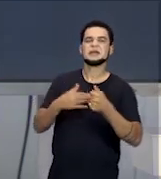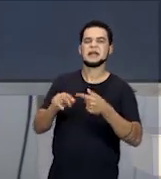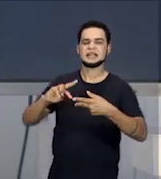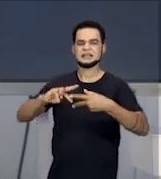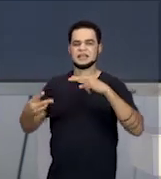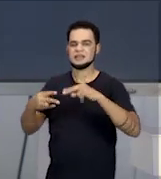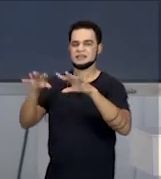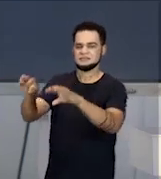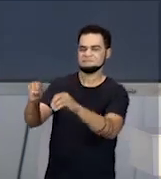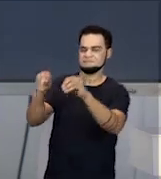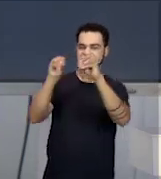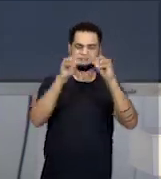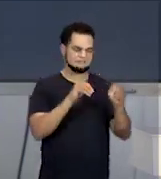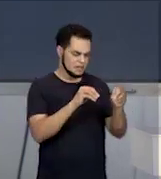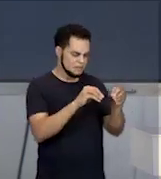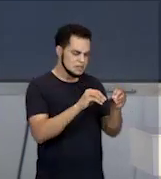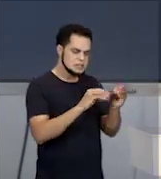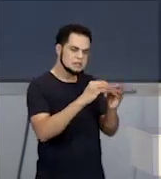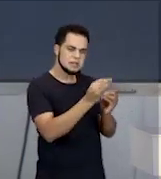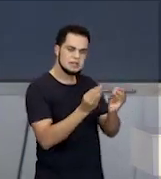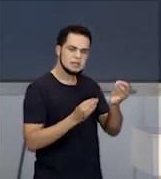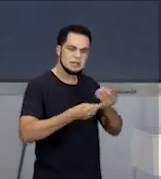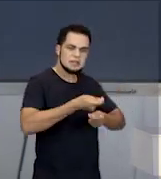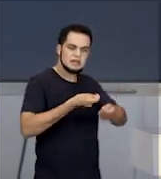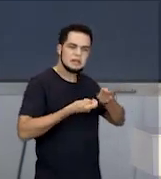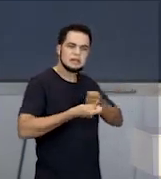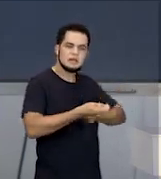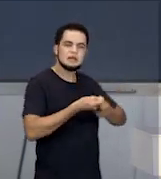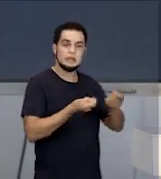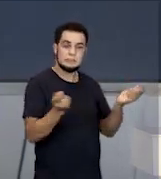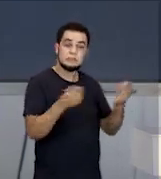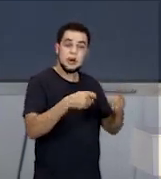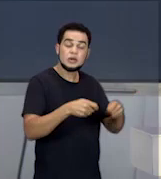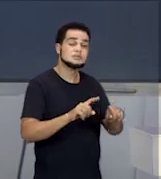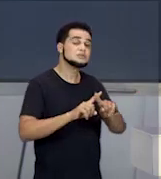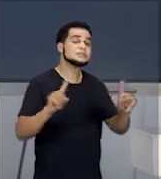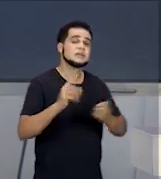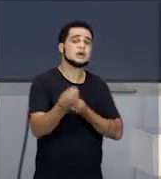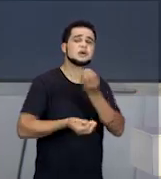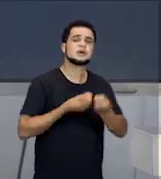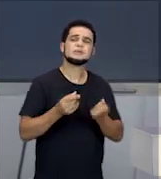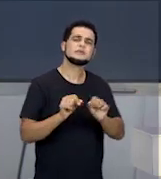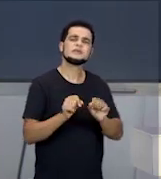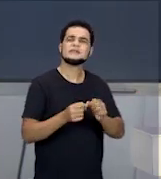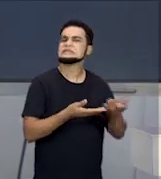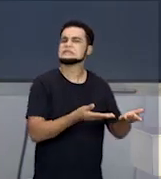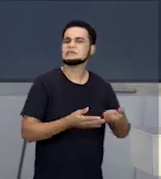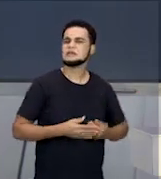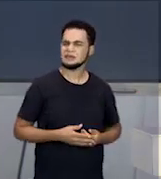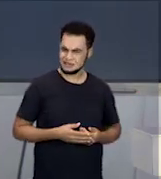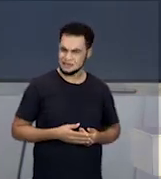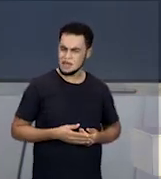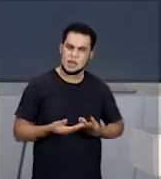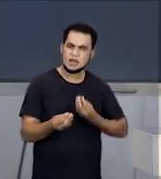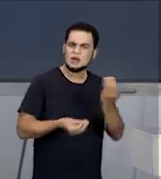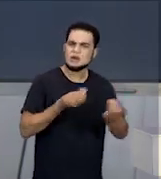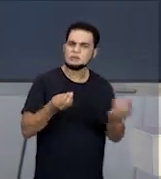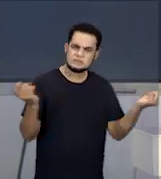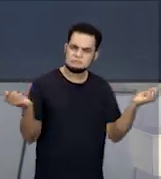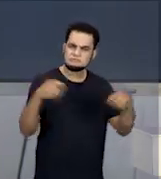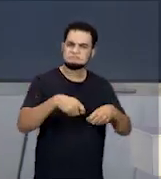posso manipular ele. Mas como que eu vou fazer essa manipulação? Como isso é